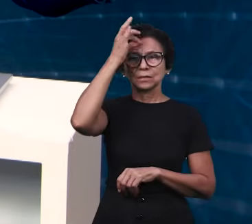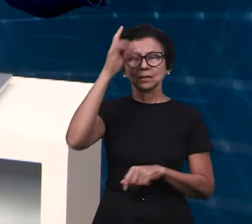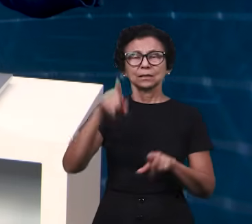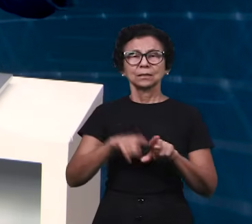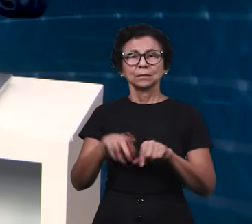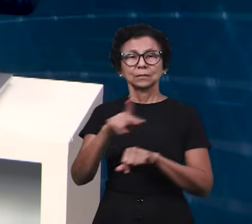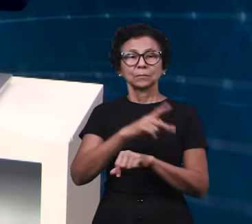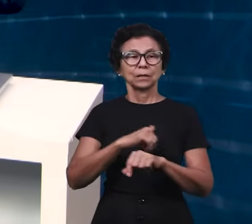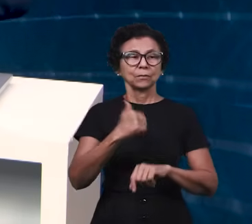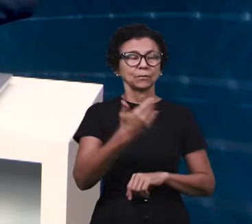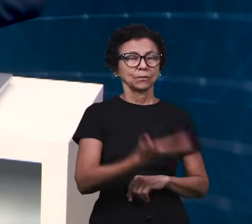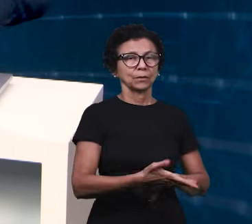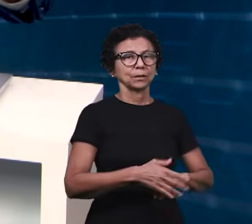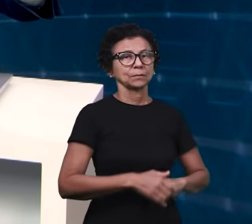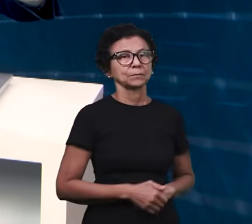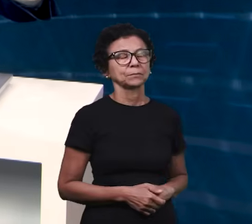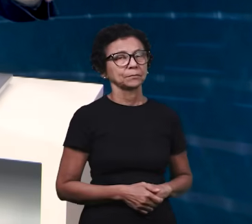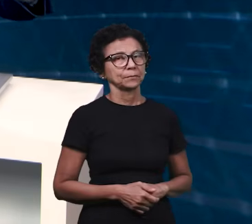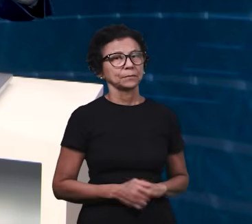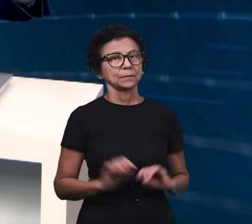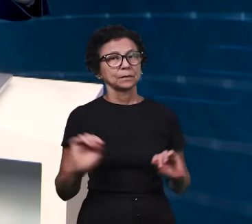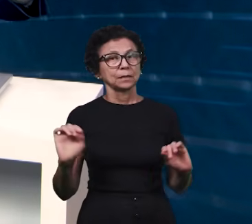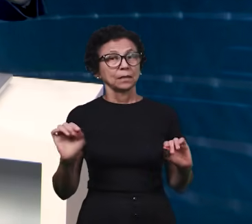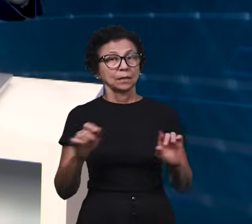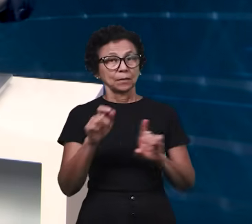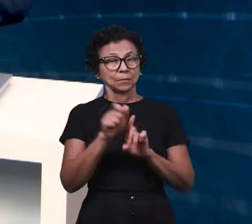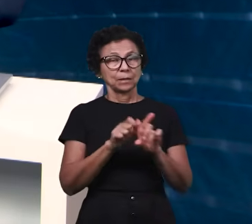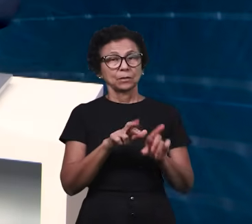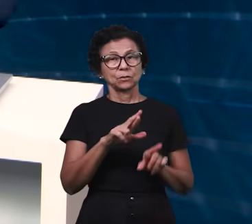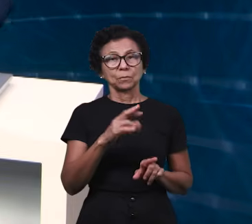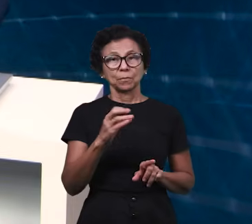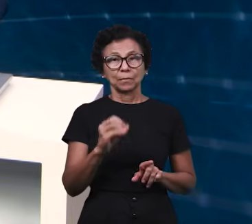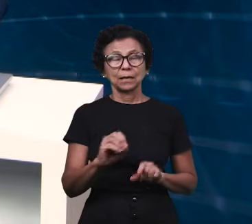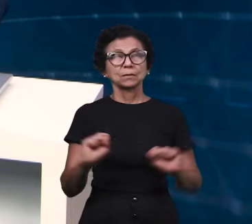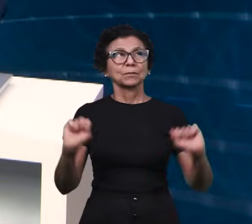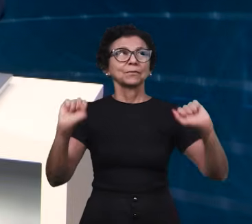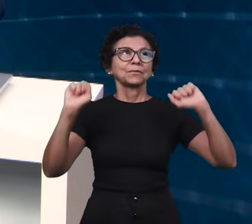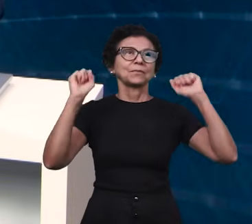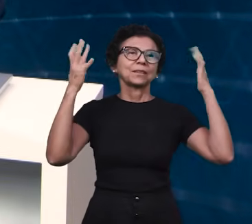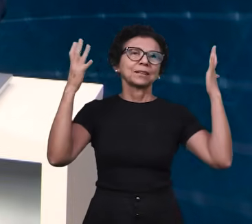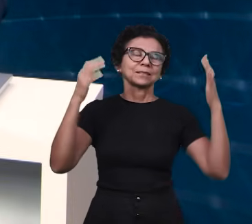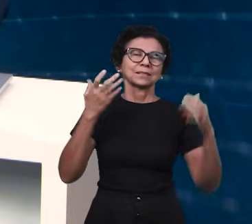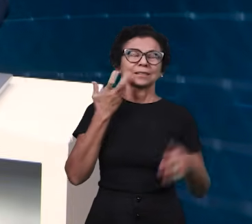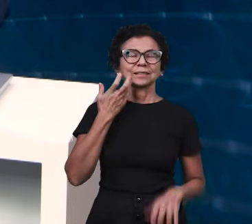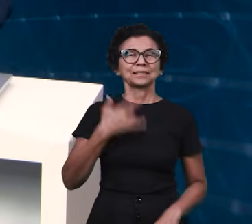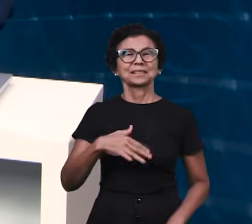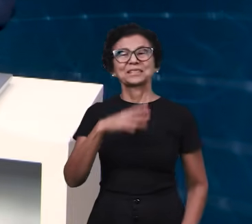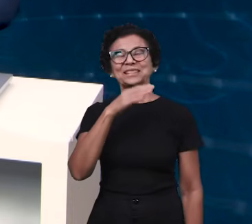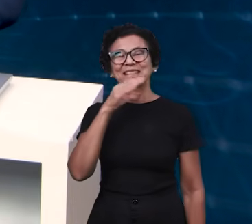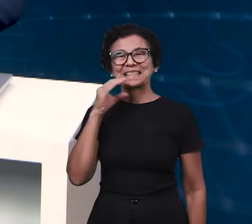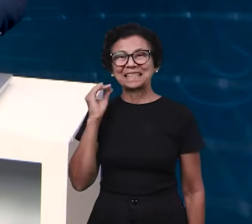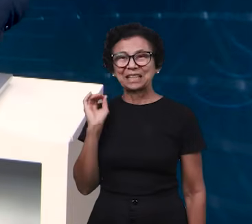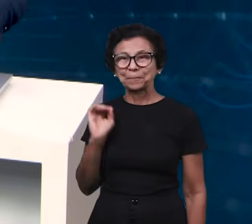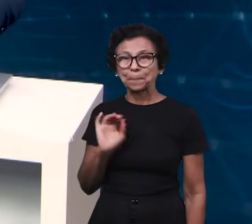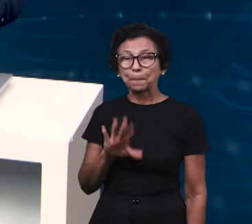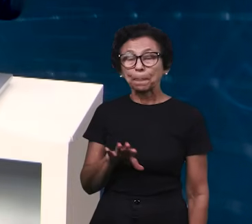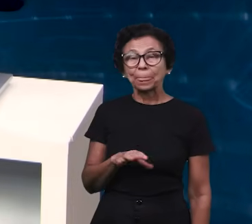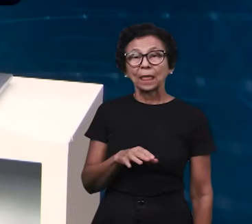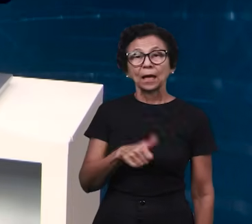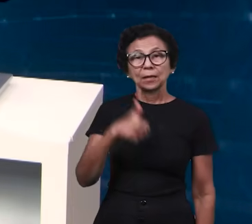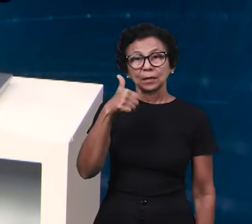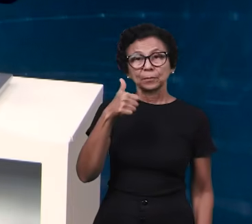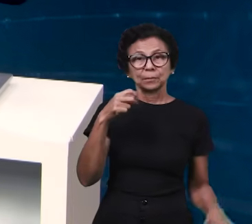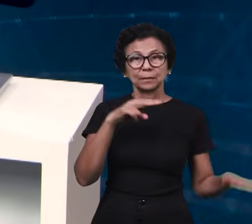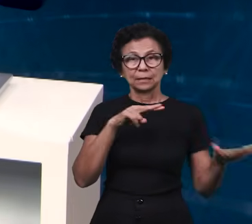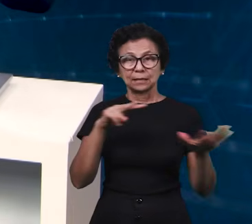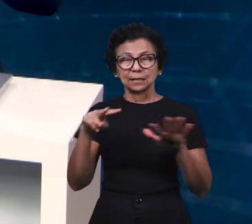do exterior. E quero te lembrar que esse mês é um mês de festa, é o mês do Seminário das Crianças, Intermediários e Adolescentes. E nós já tivemos